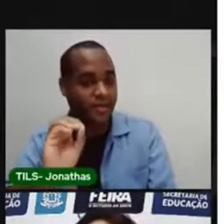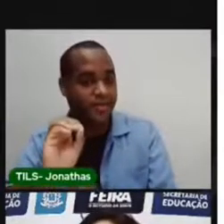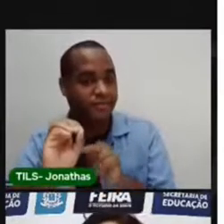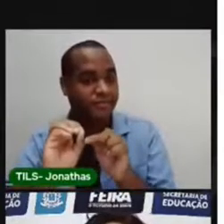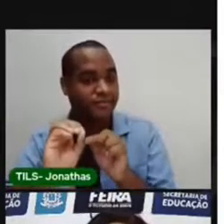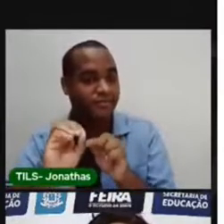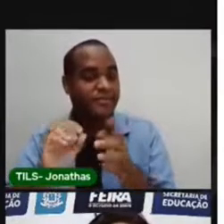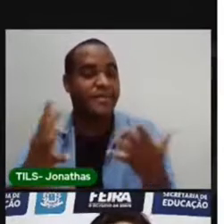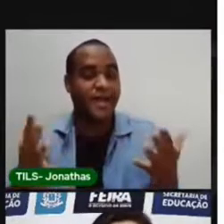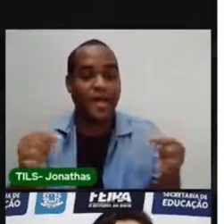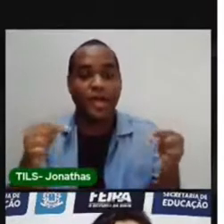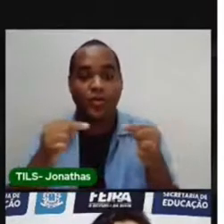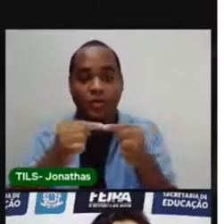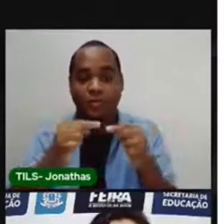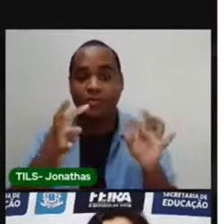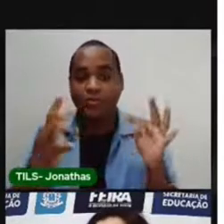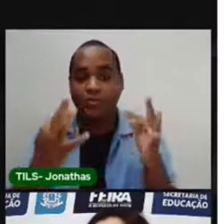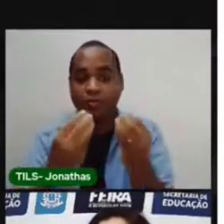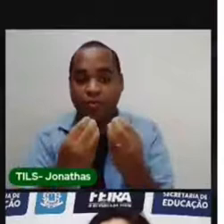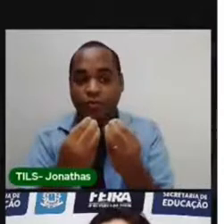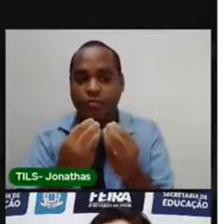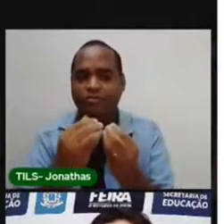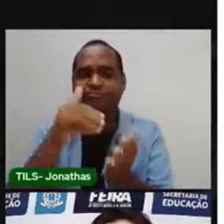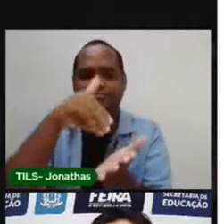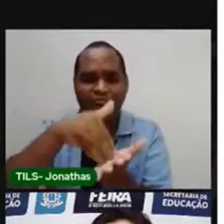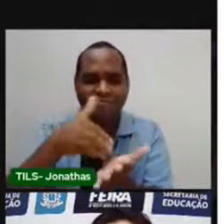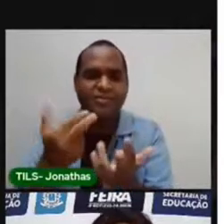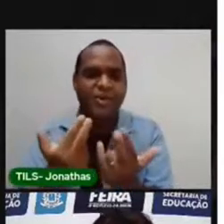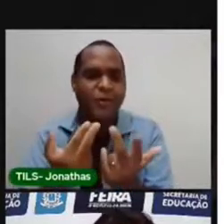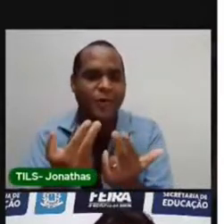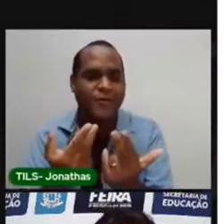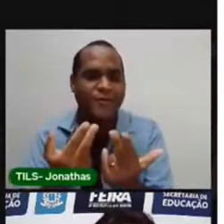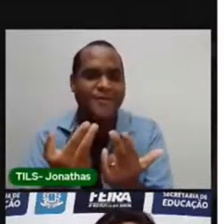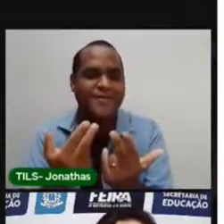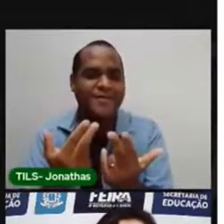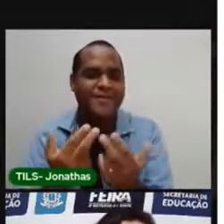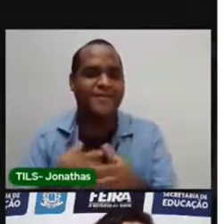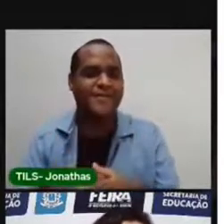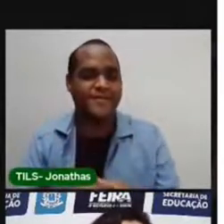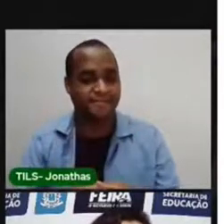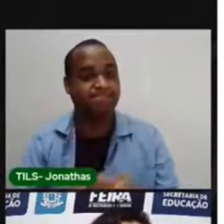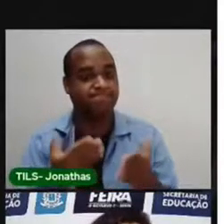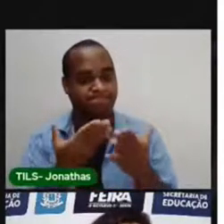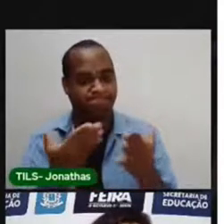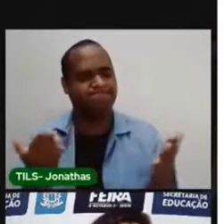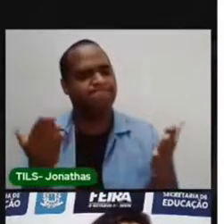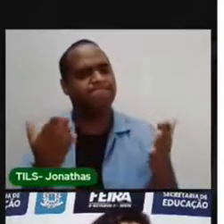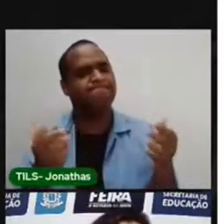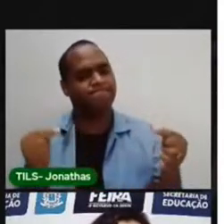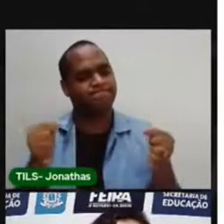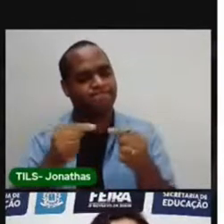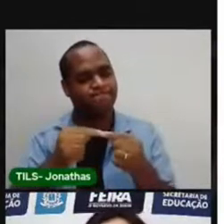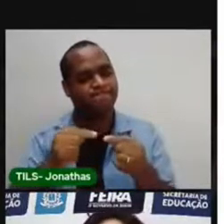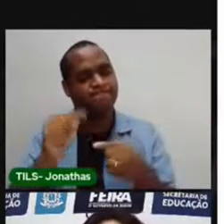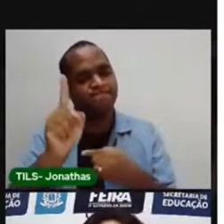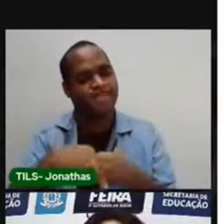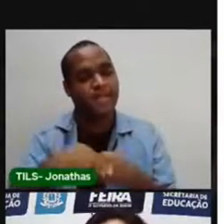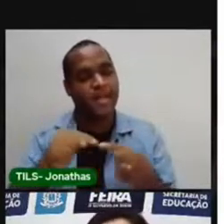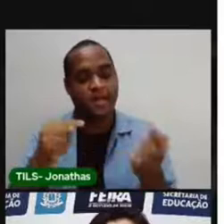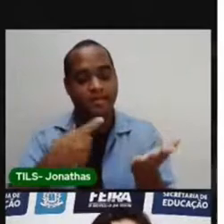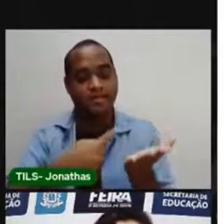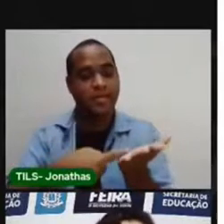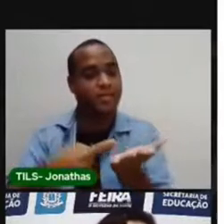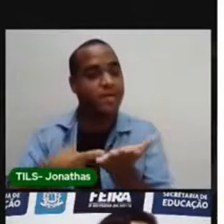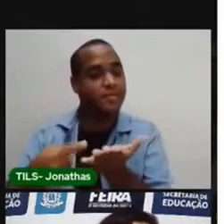namorado. Todas elas terminaram da mesma forma. Por isso que são palavras